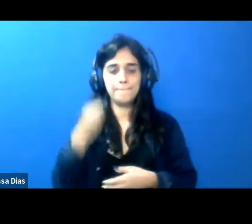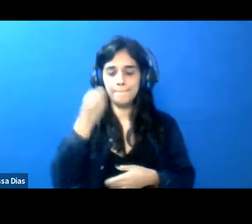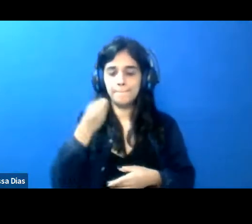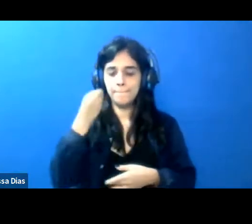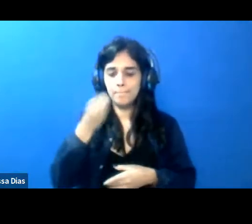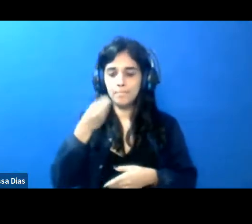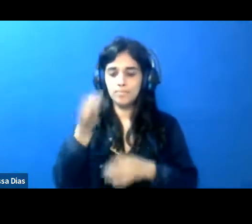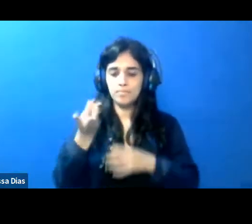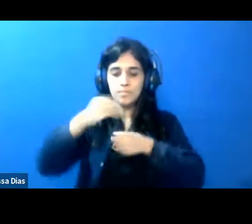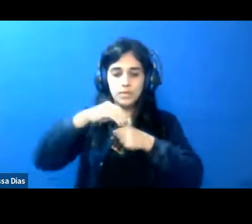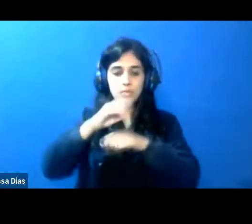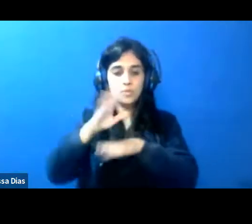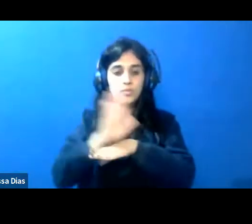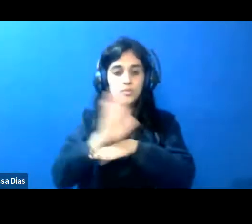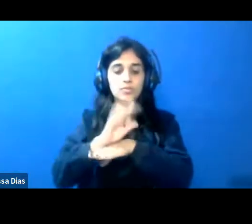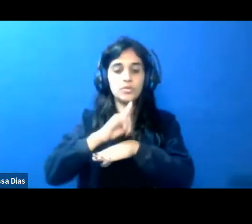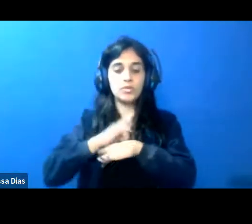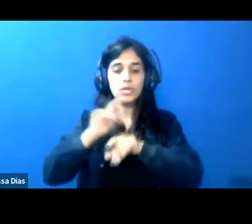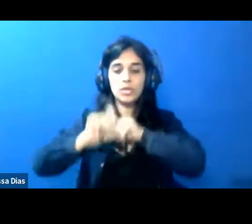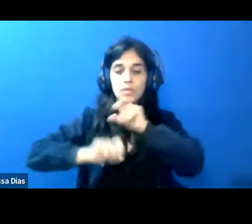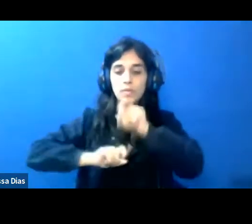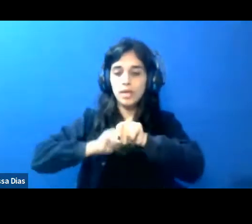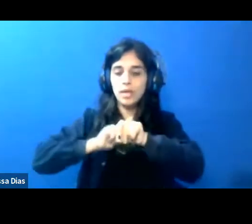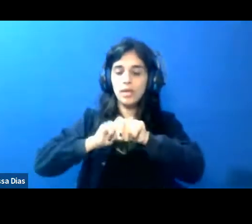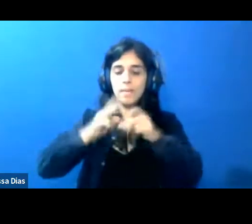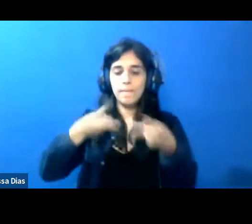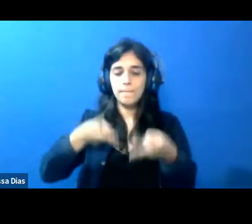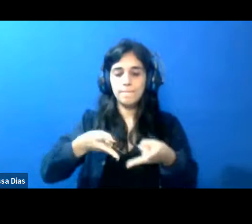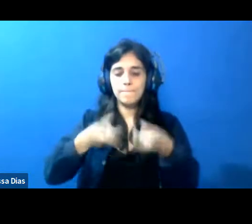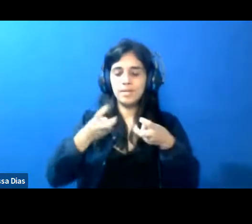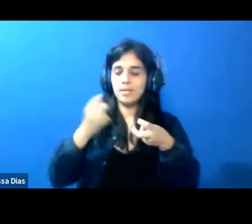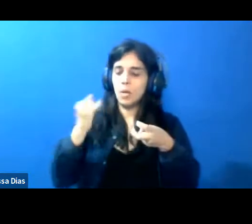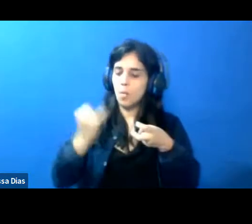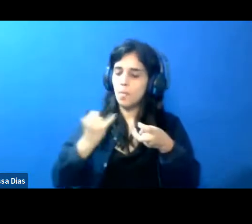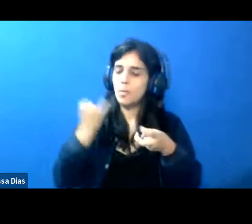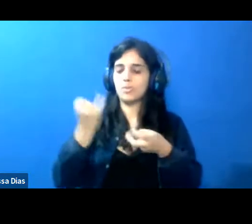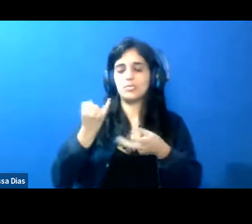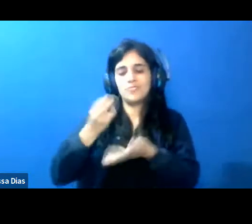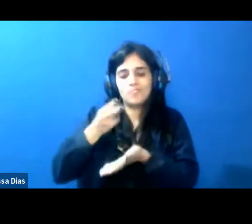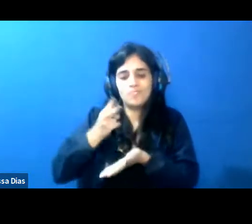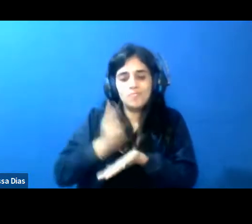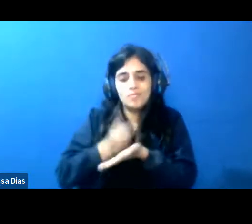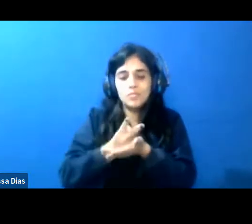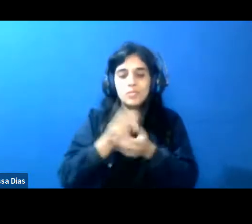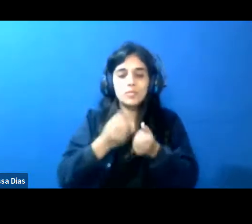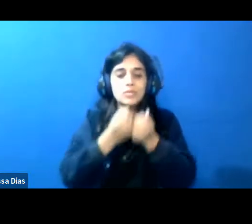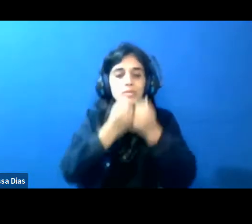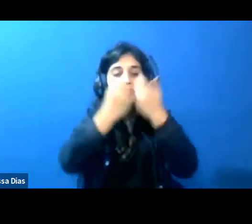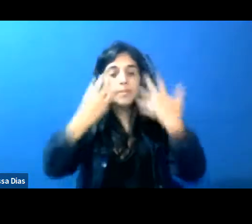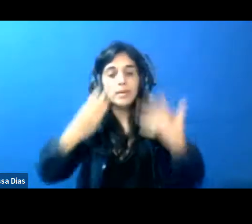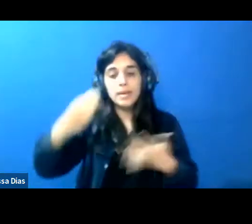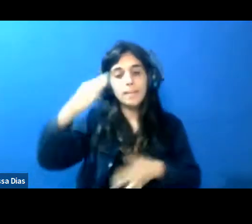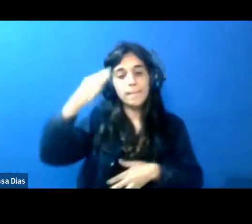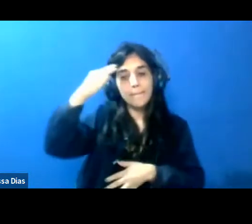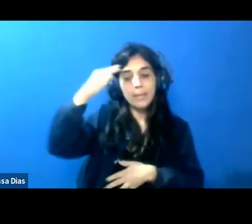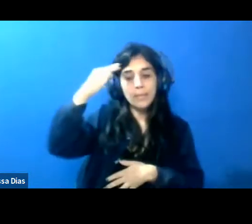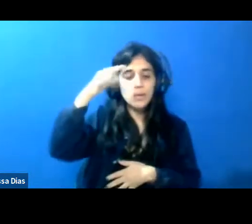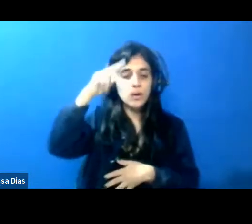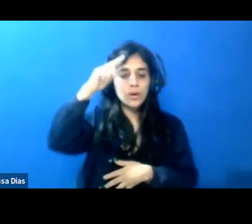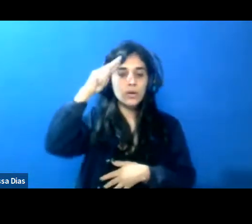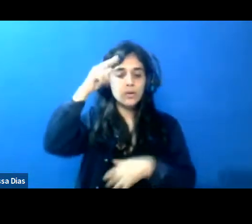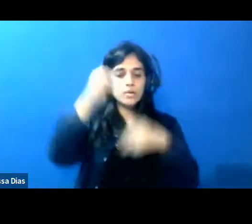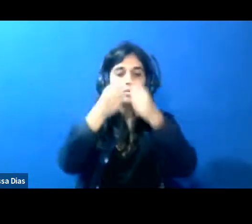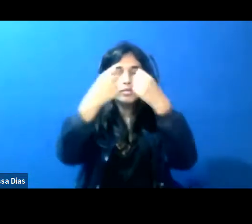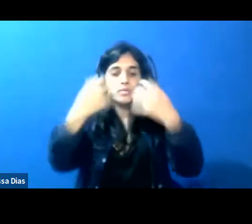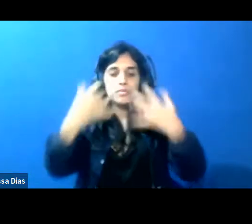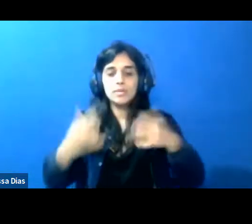nesse vídeo nos mostram a importância de manter, preservar e transmitir as memórias, as histórias e mostrar também a